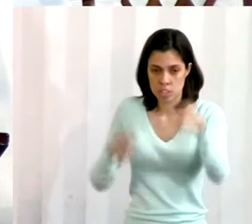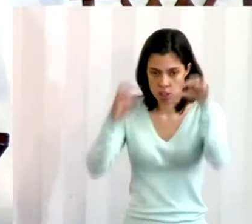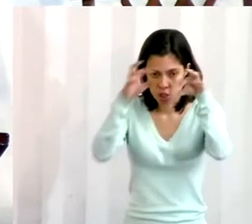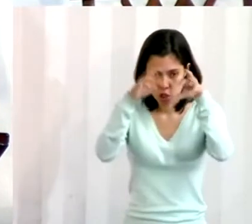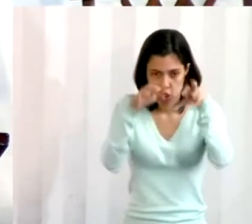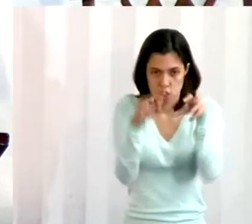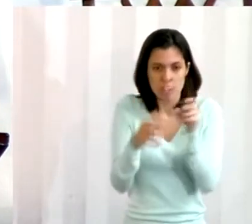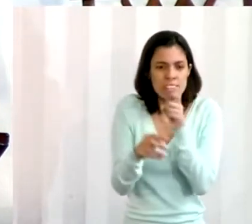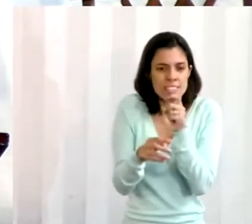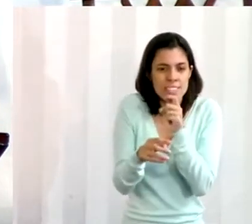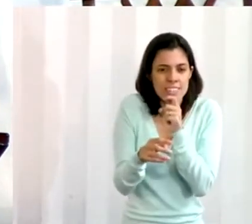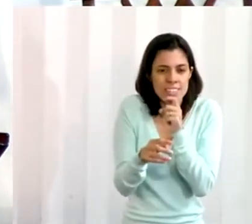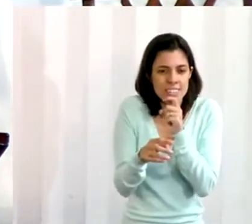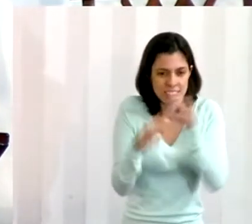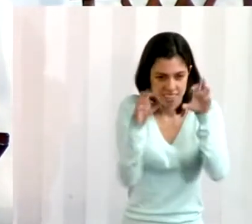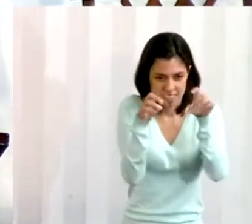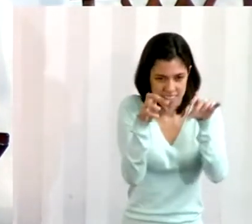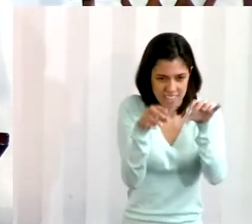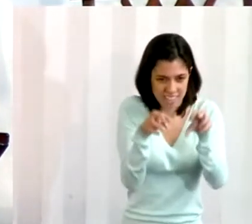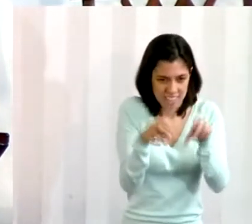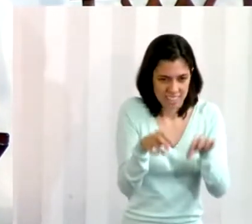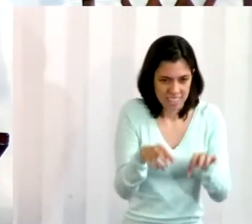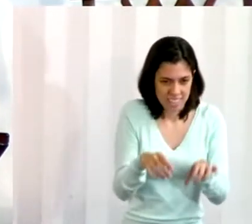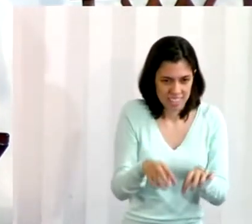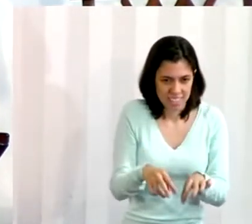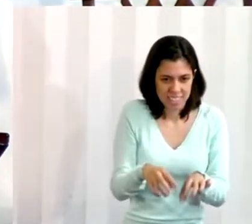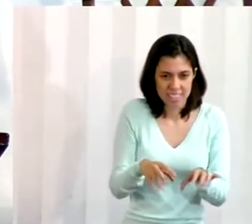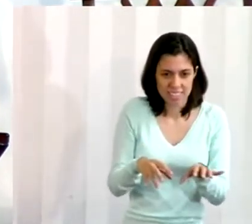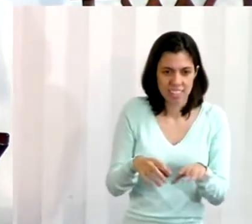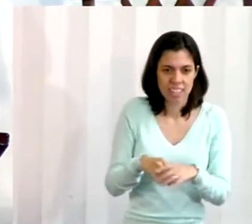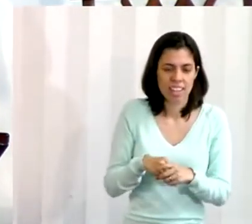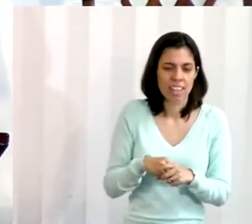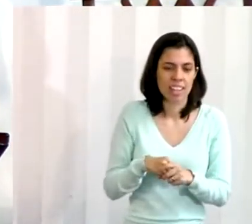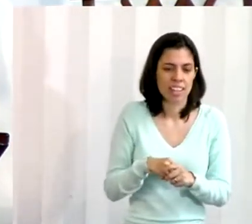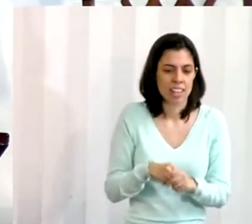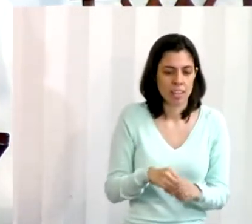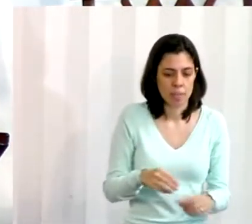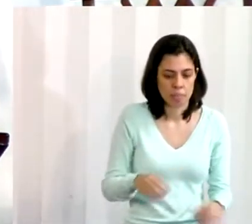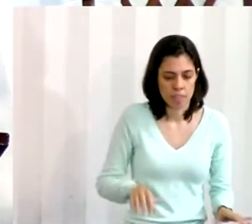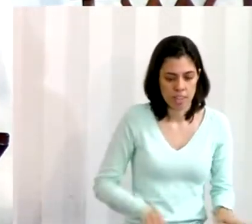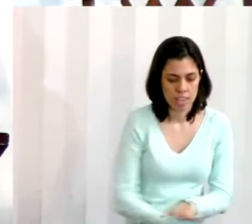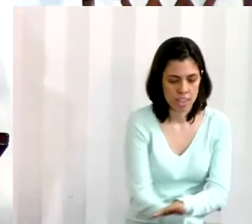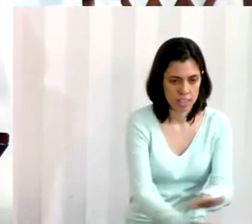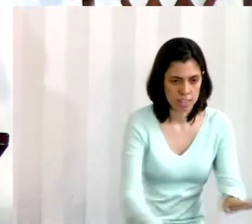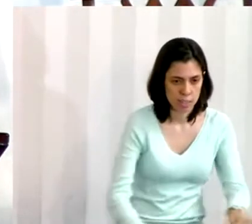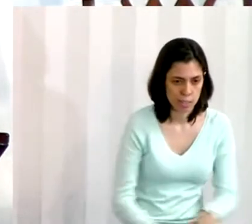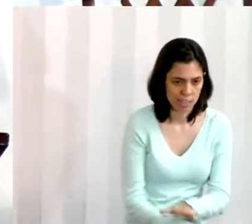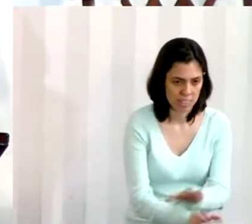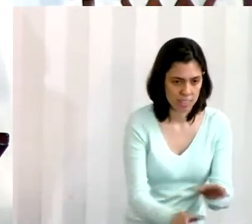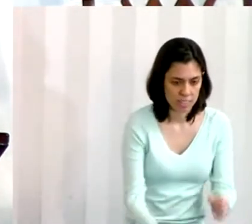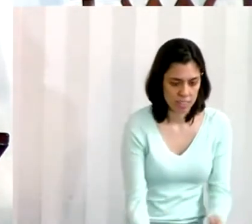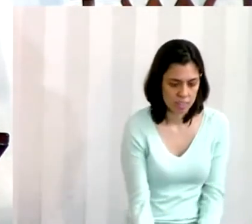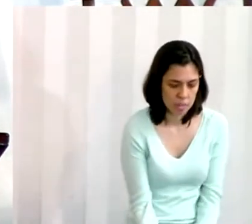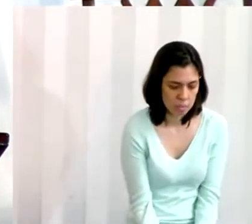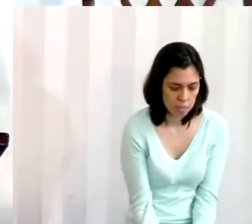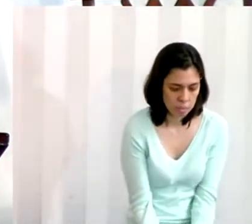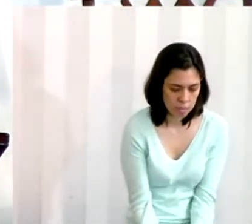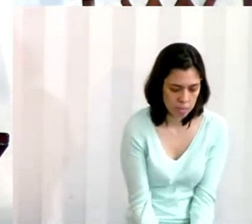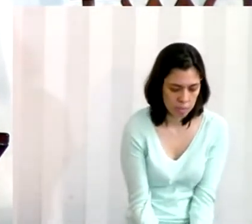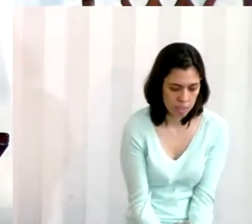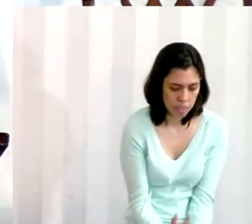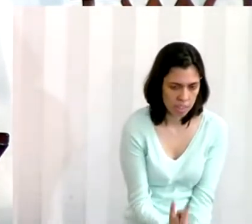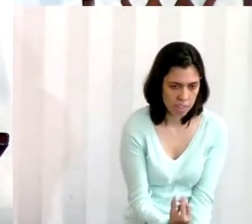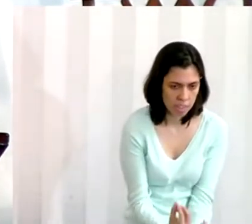e montanhas, a semente estava germinando lá embaixo. Quando a neve passava, o período da neve, ali de dezembro,